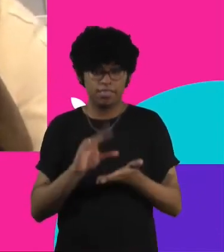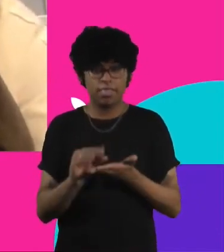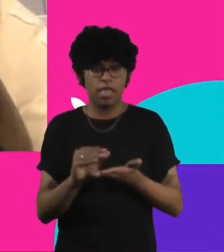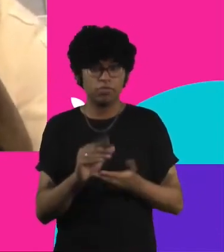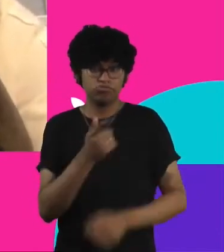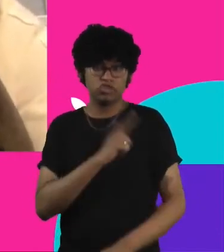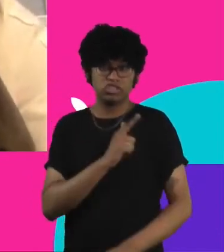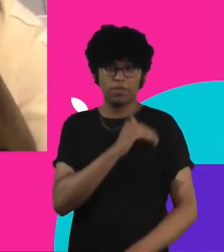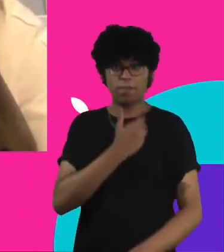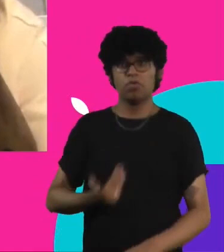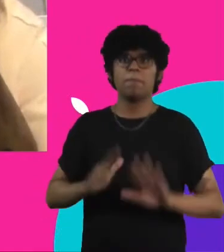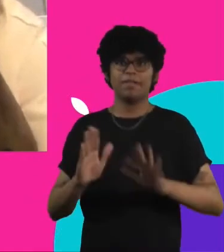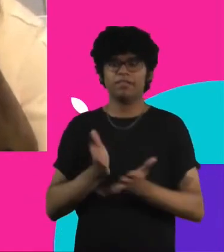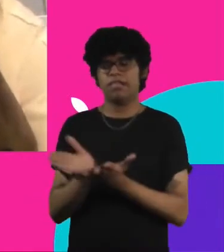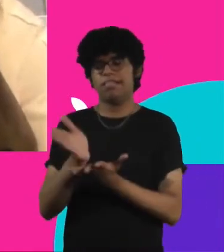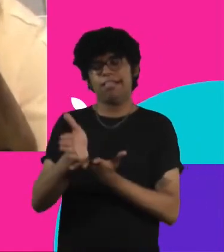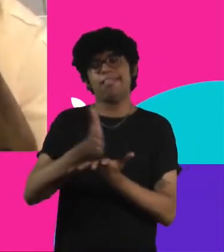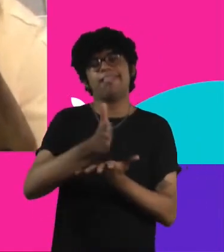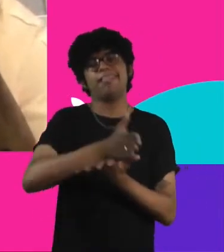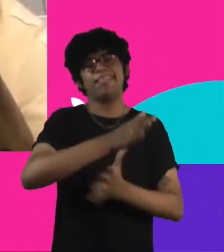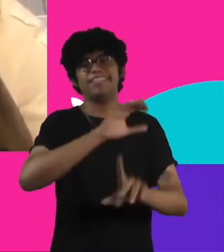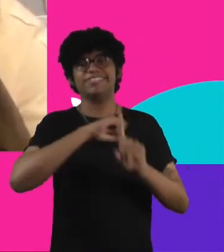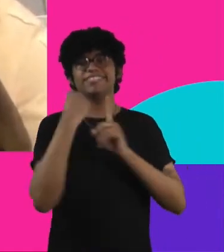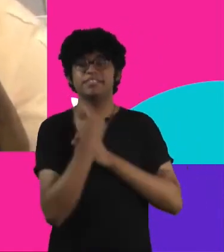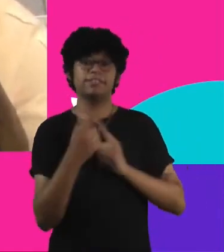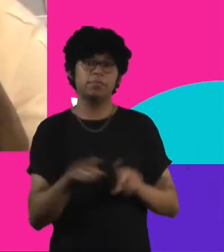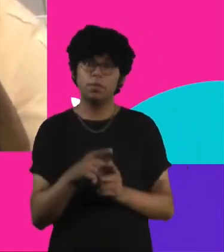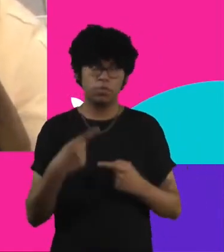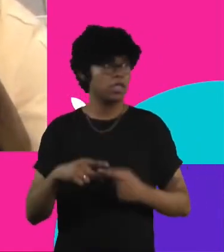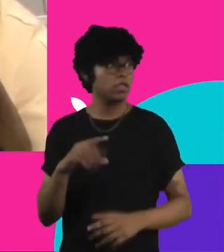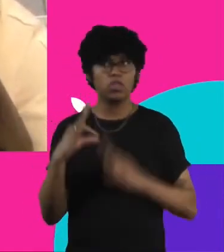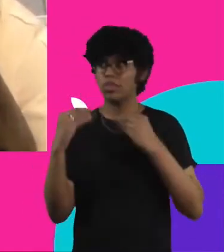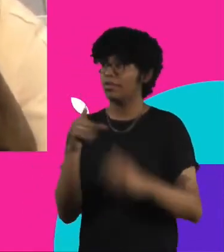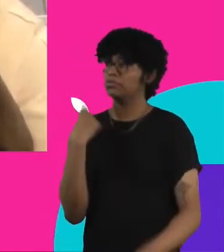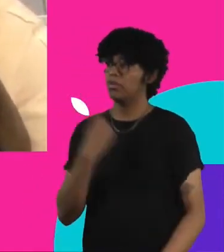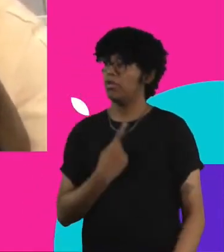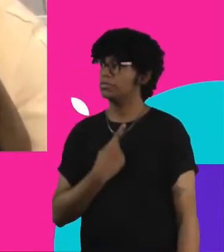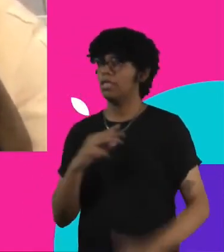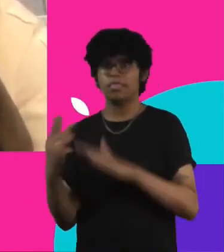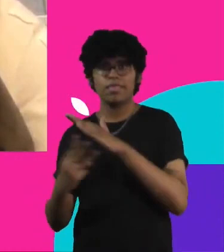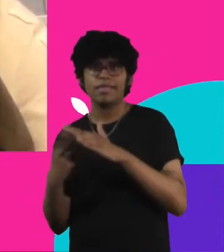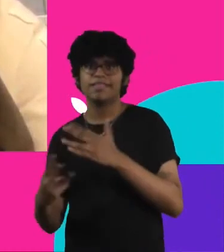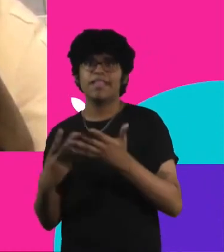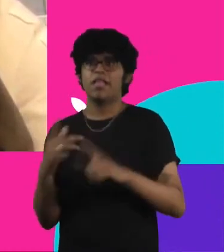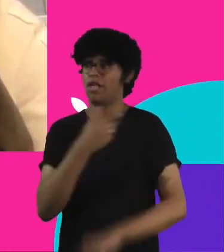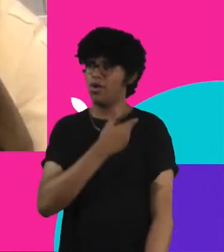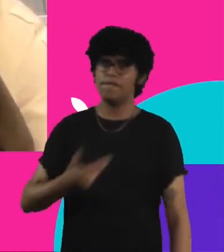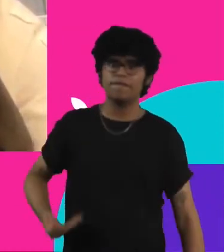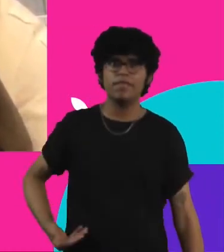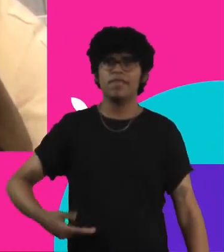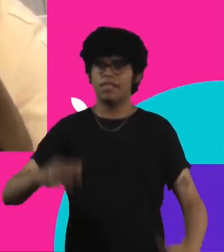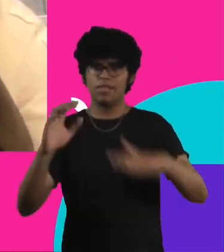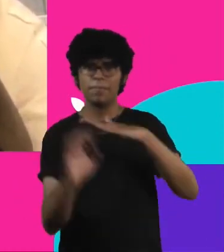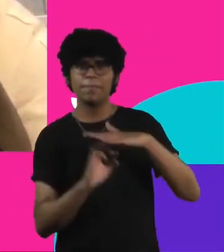pública, mas todos os segmentos aí da sociedade, porque estamos todos aqui nessa mesa, né, terceiro setor, governos,